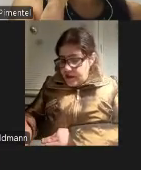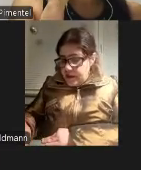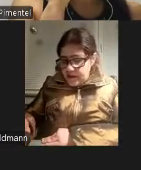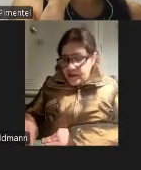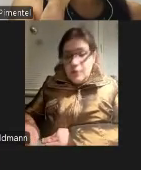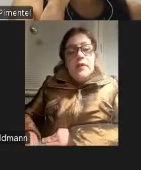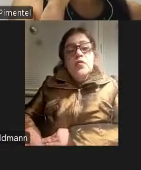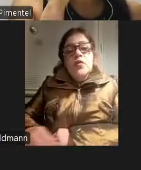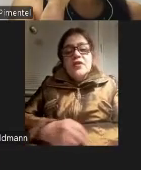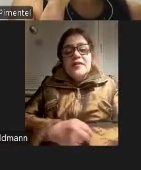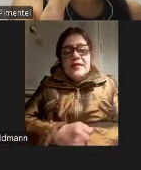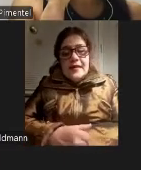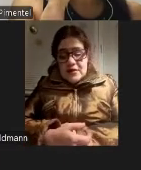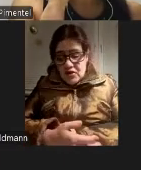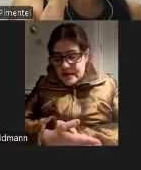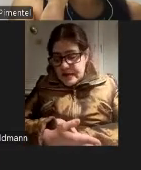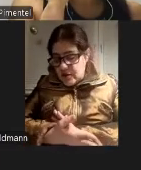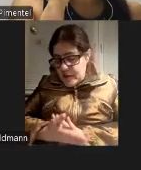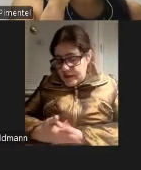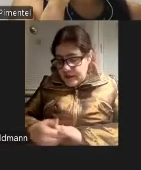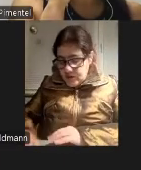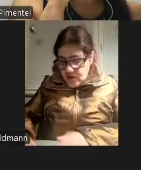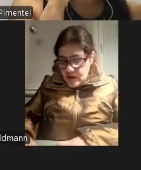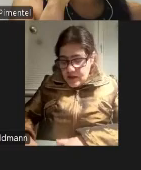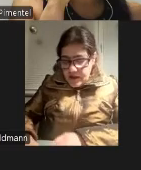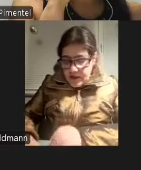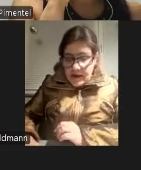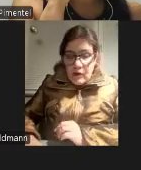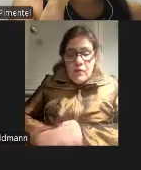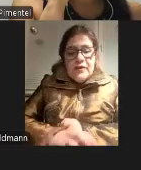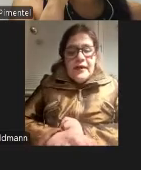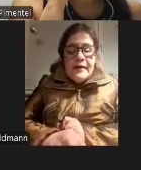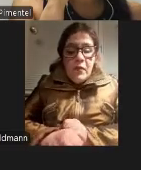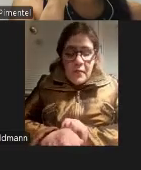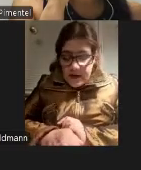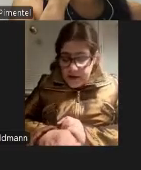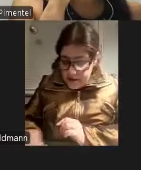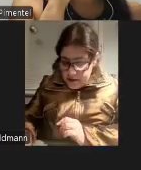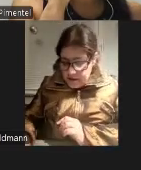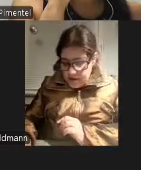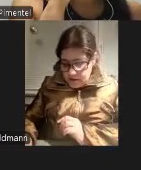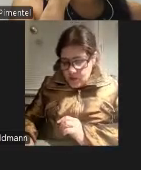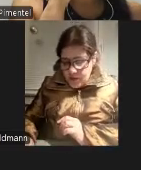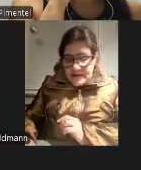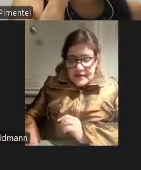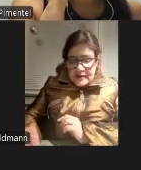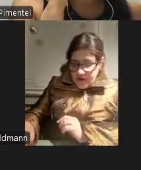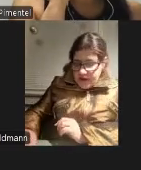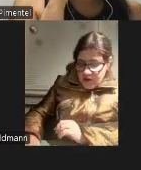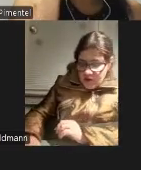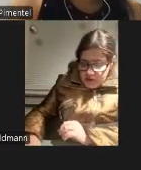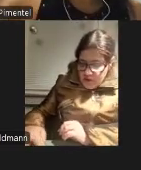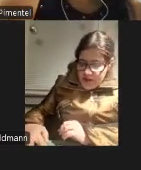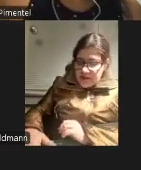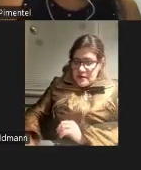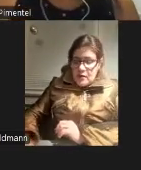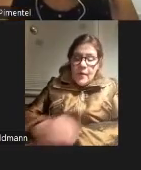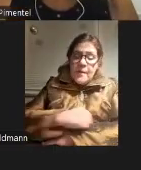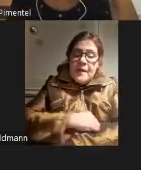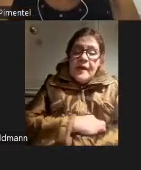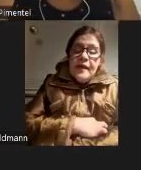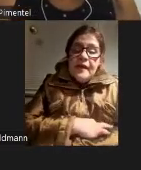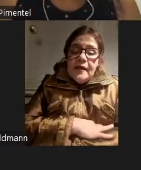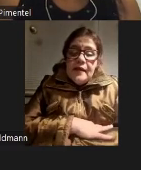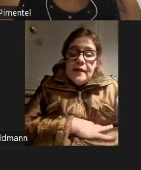prova. Então tenho duas licenças médicas na Comunidade Europeia e no Recife, né, no